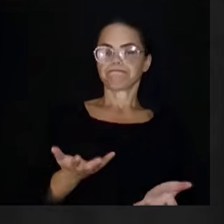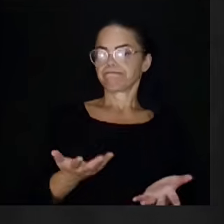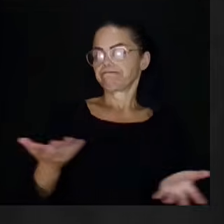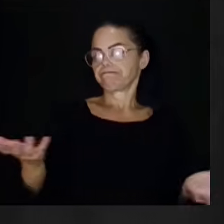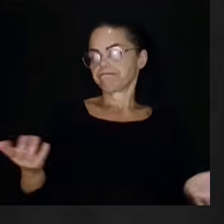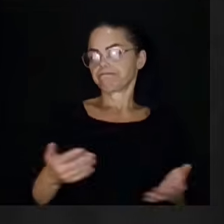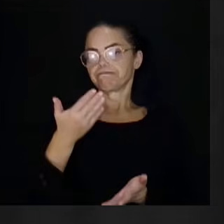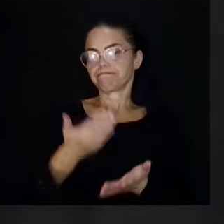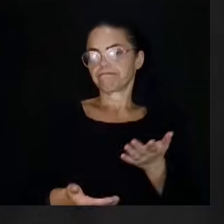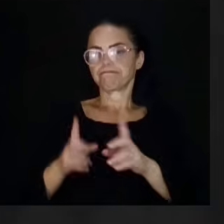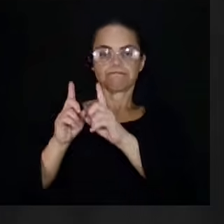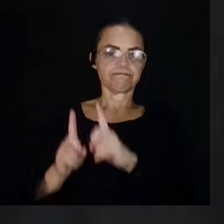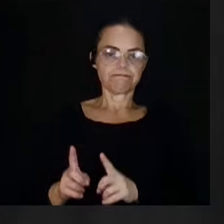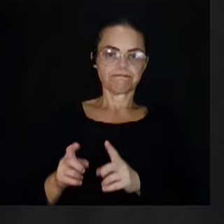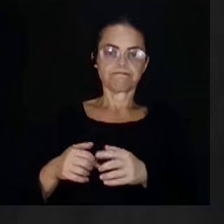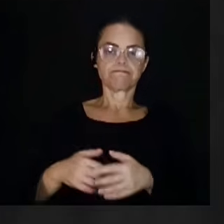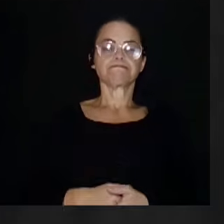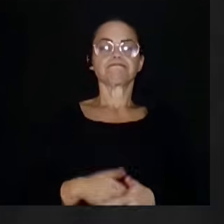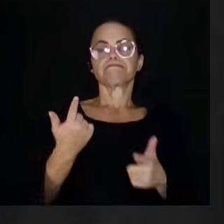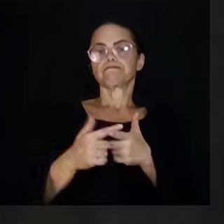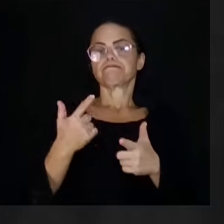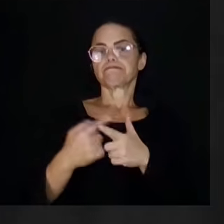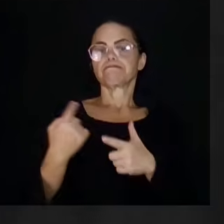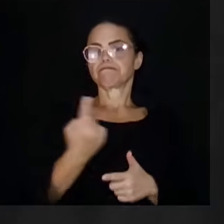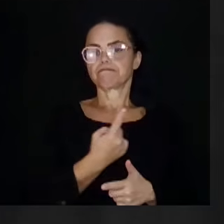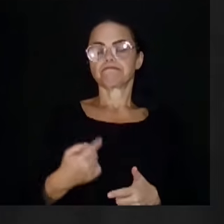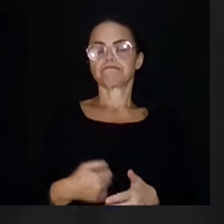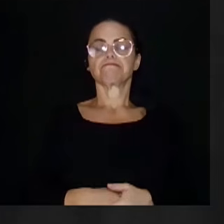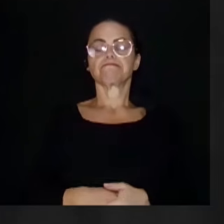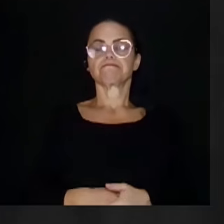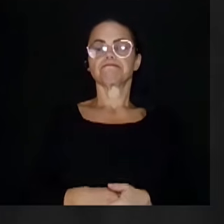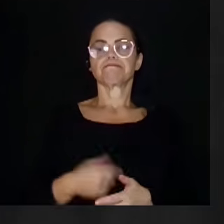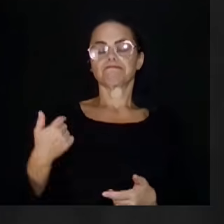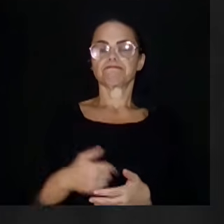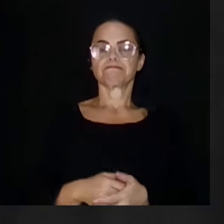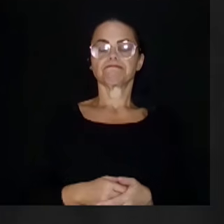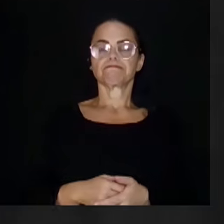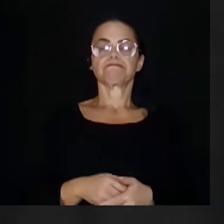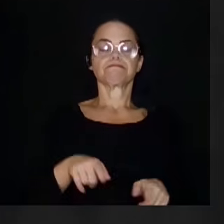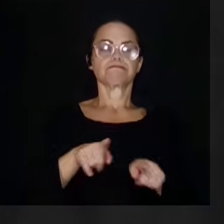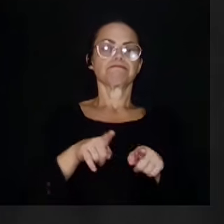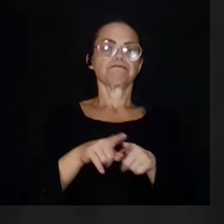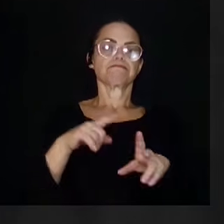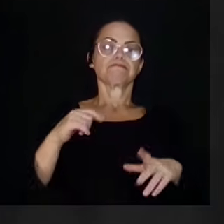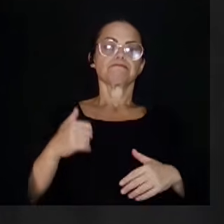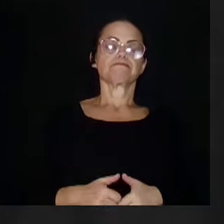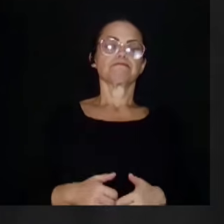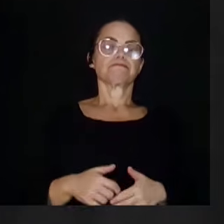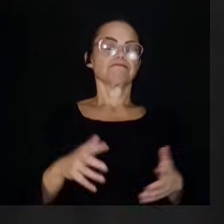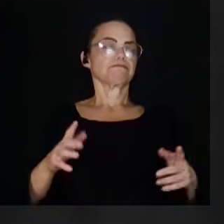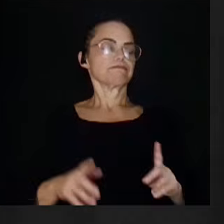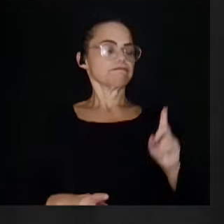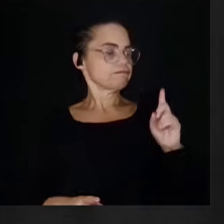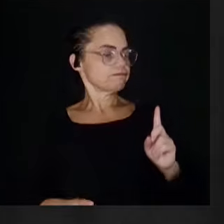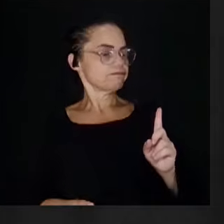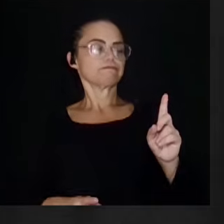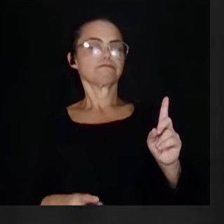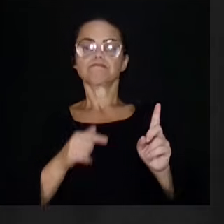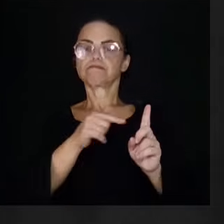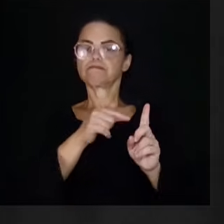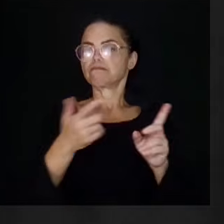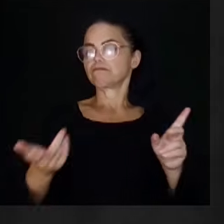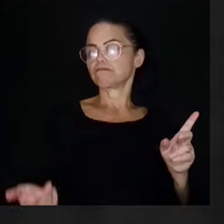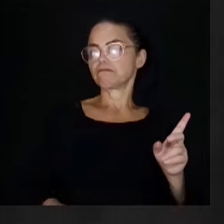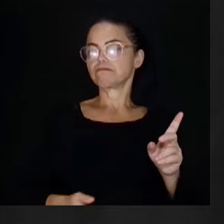dignidade, até porque nós também somos aquilo que nós produzimos, né? Quando a gente se apresenta, a gente geralmente se apresenta pelo cargo,